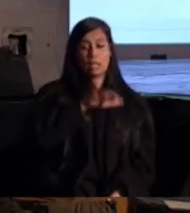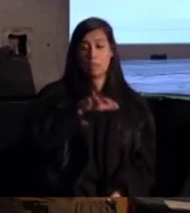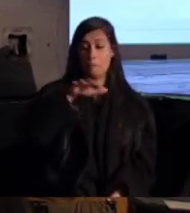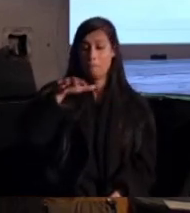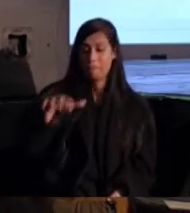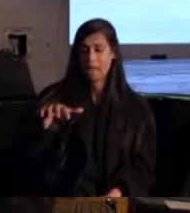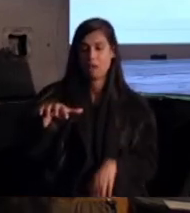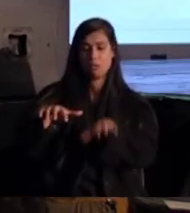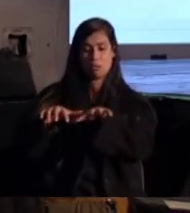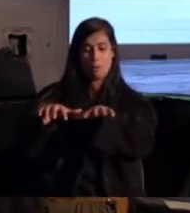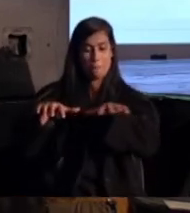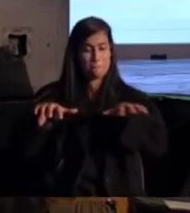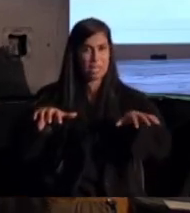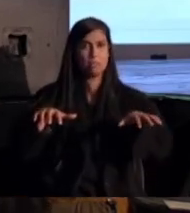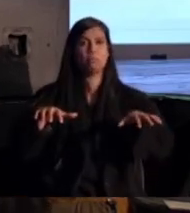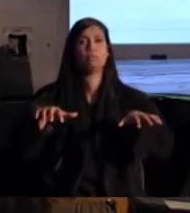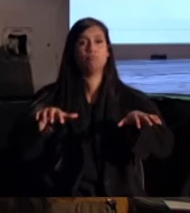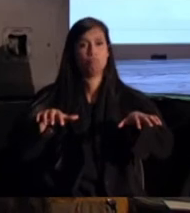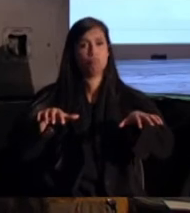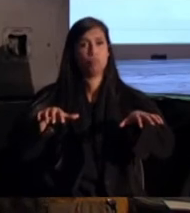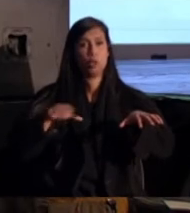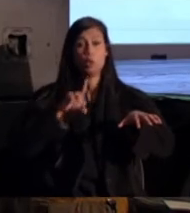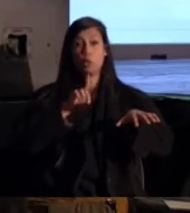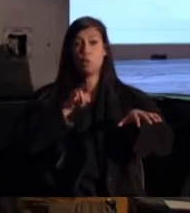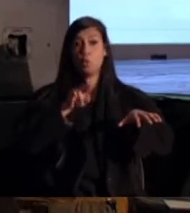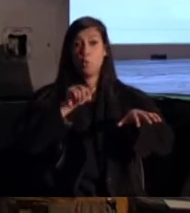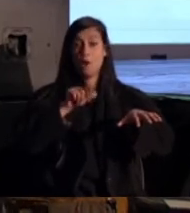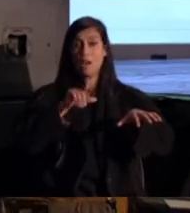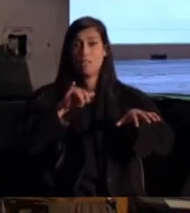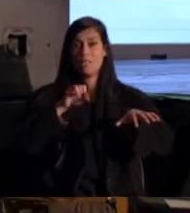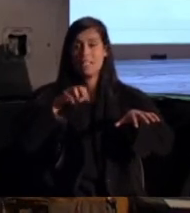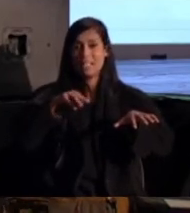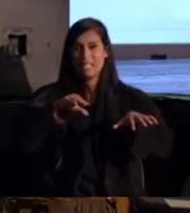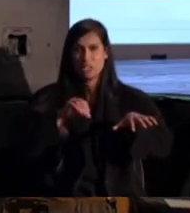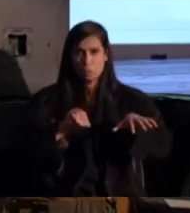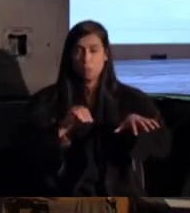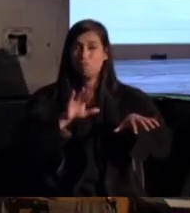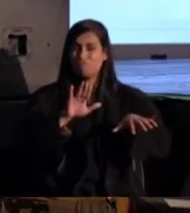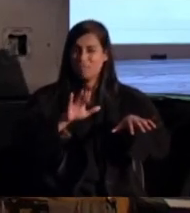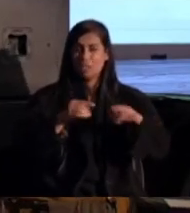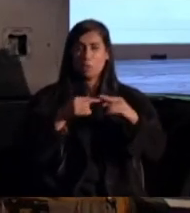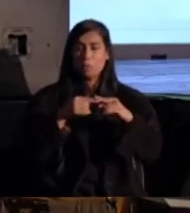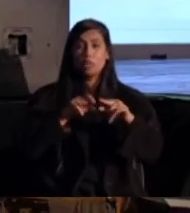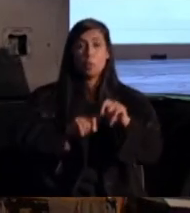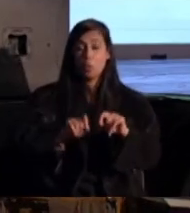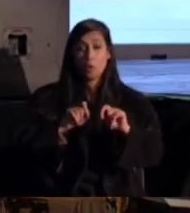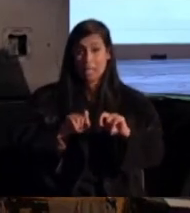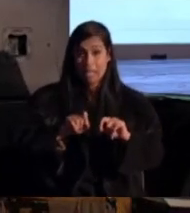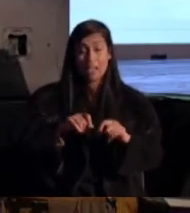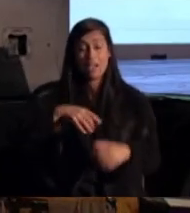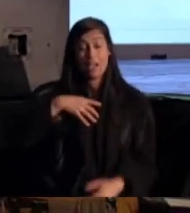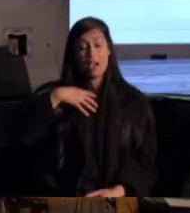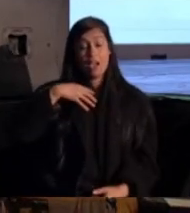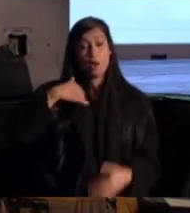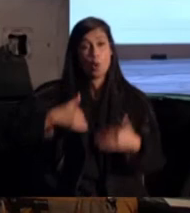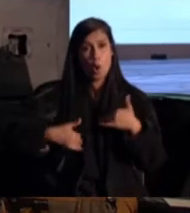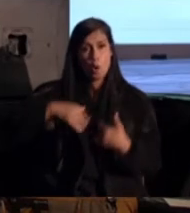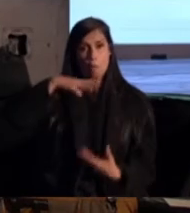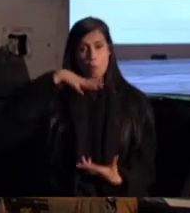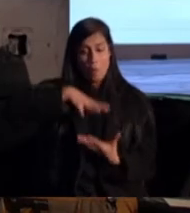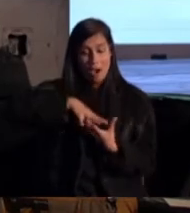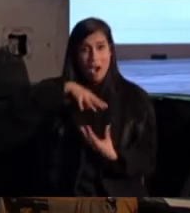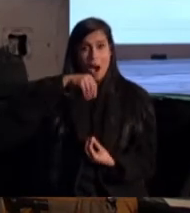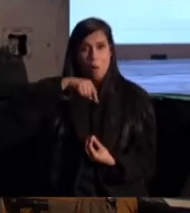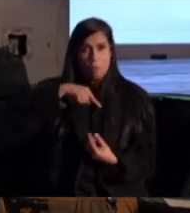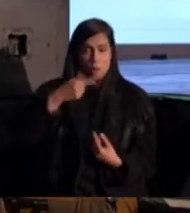desfazer, que é criticar o dualismo alma e corpo, que é um dualismo que aparece em certas interpretações